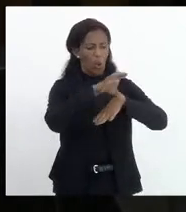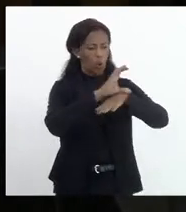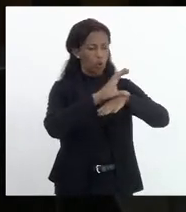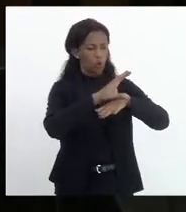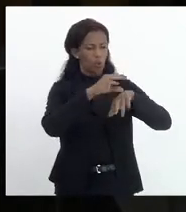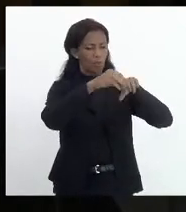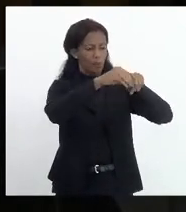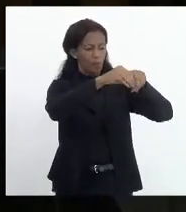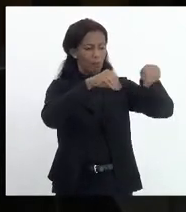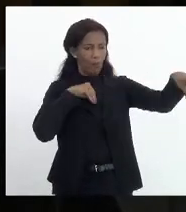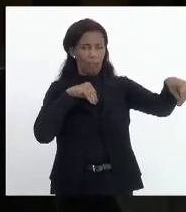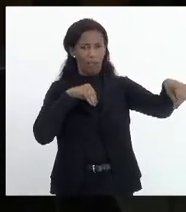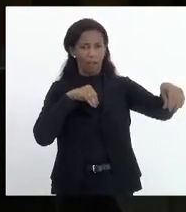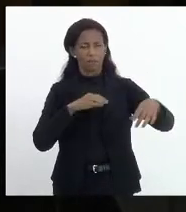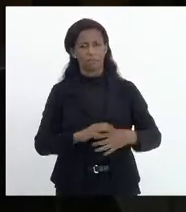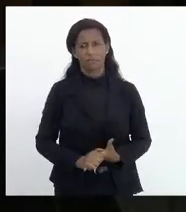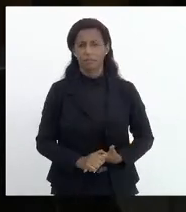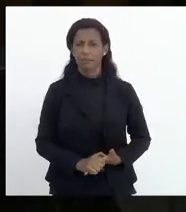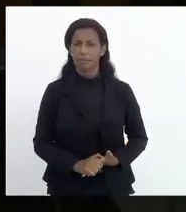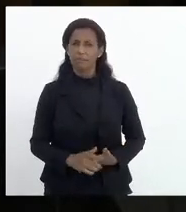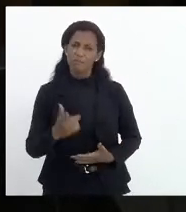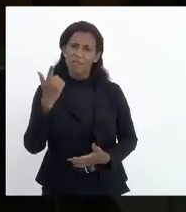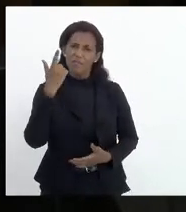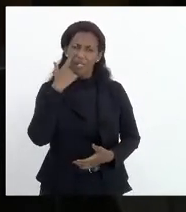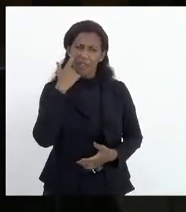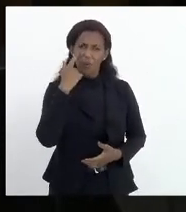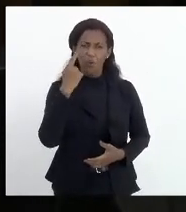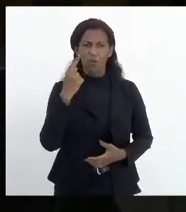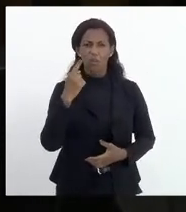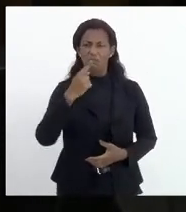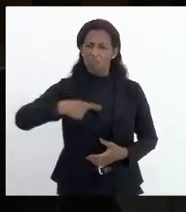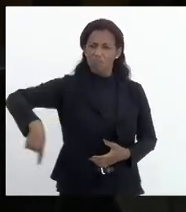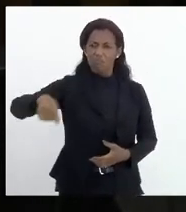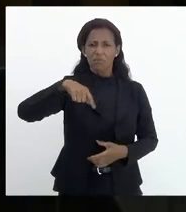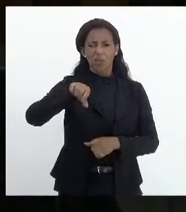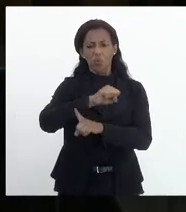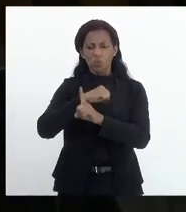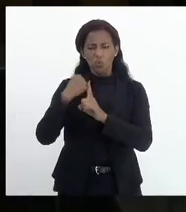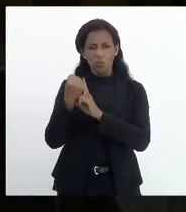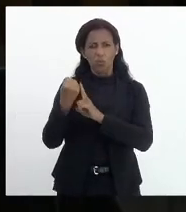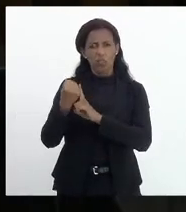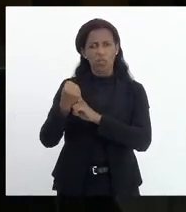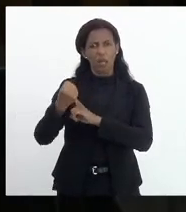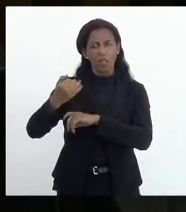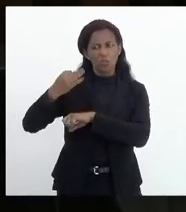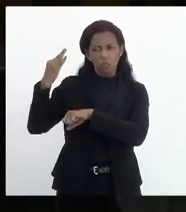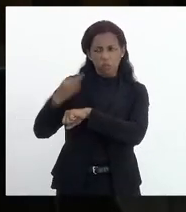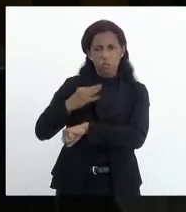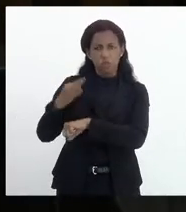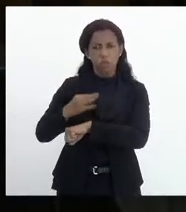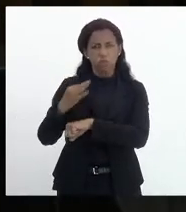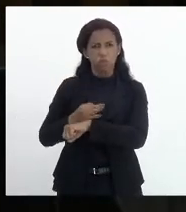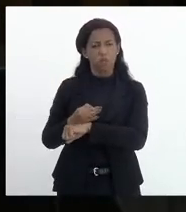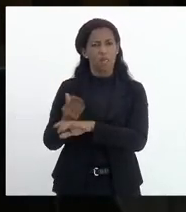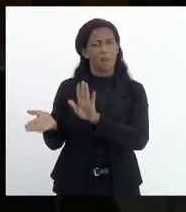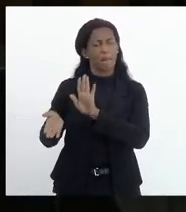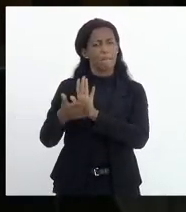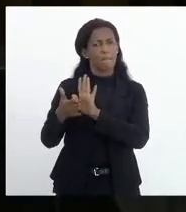constituição então é hora da sociedade resistir a essas propostas golpistas